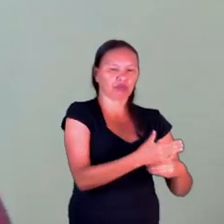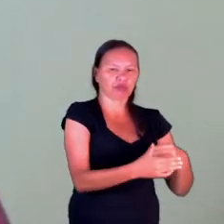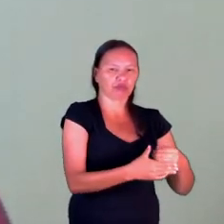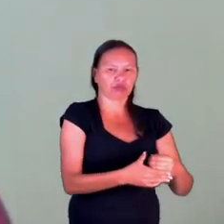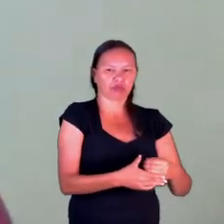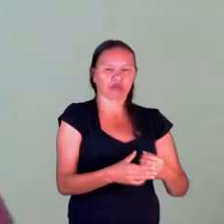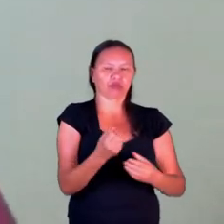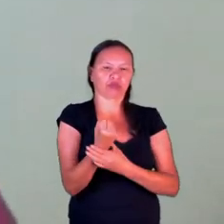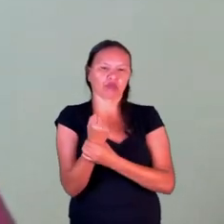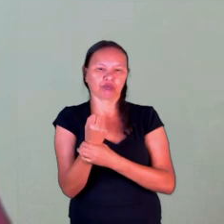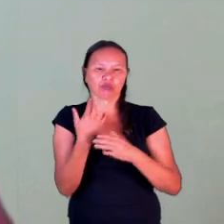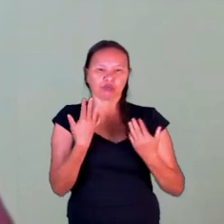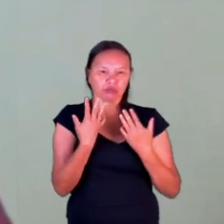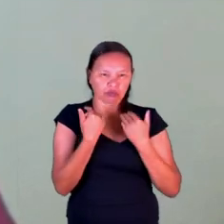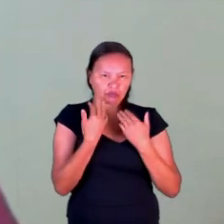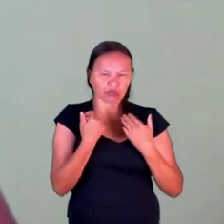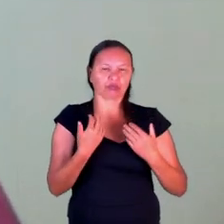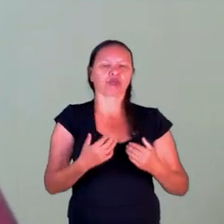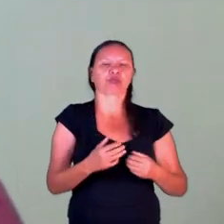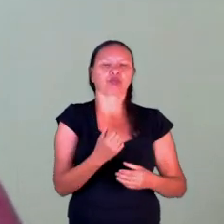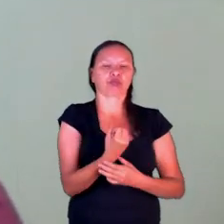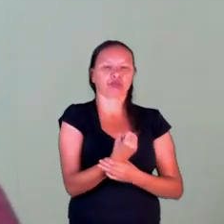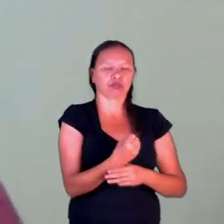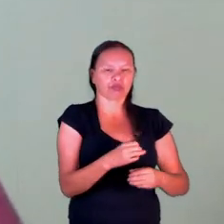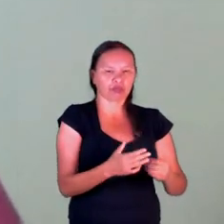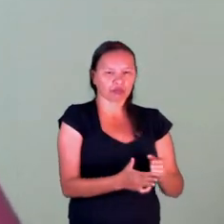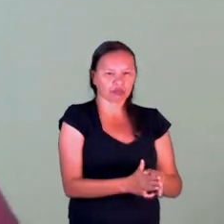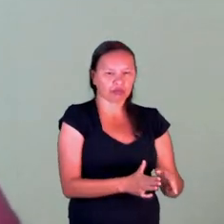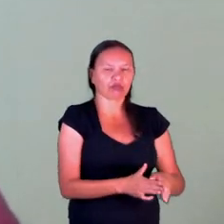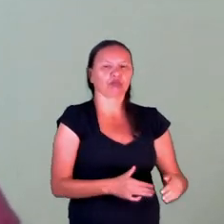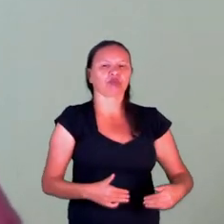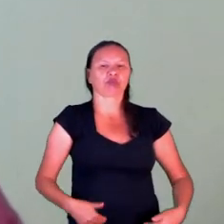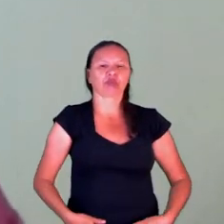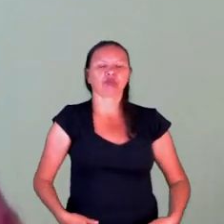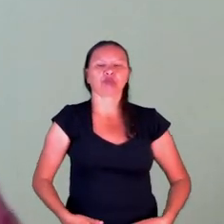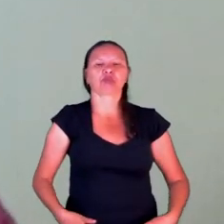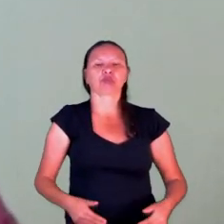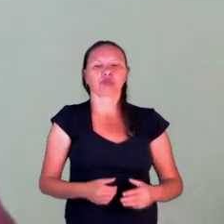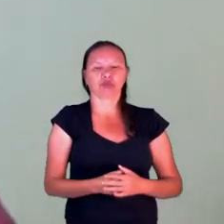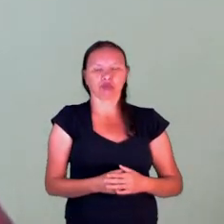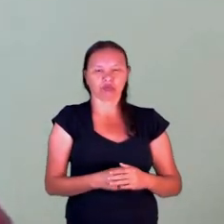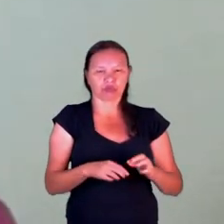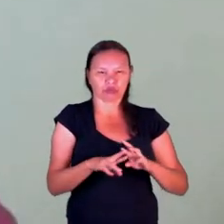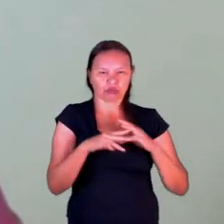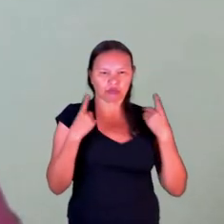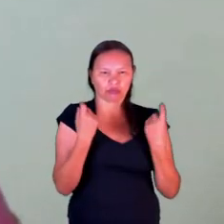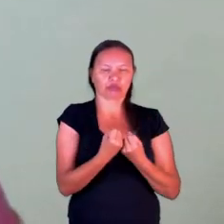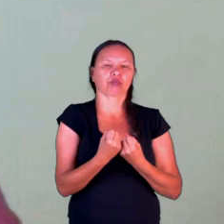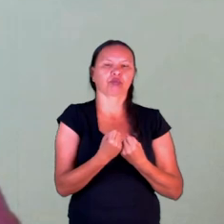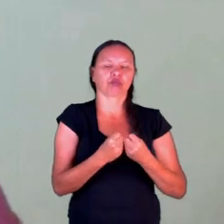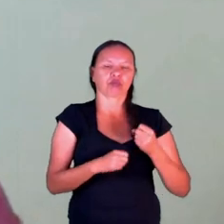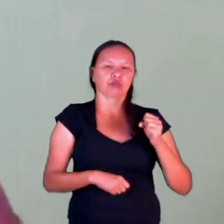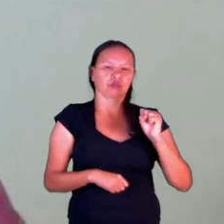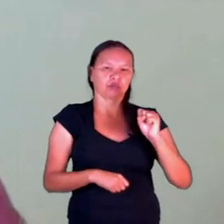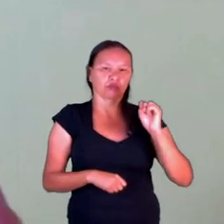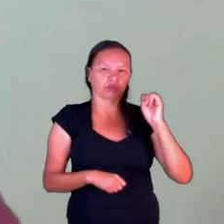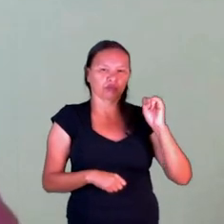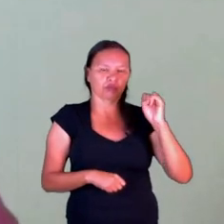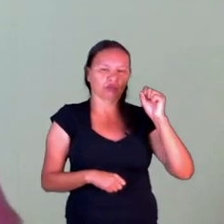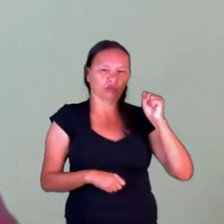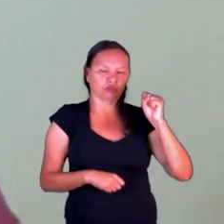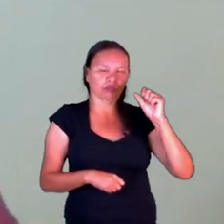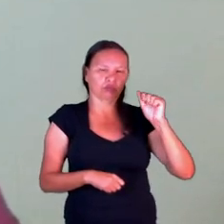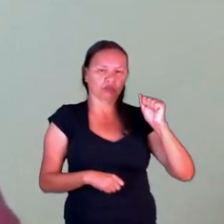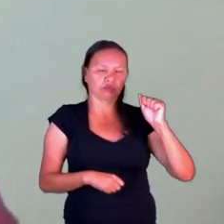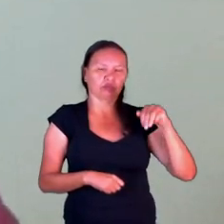segurança alimentar e nutricional a execução dos planos e também sobretudo adesão ao cisan né ainda mais agora